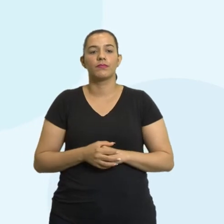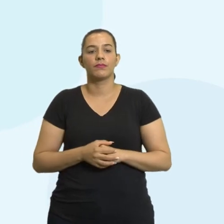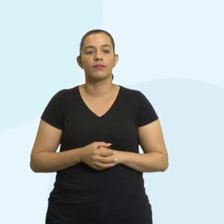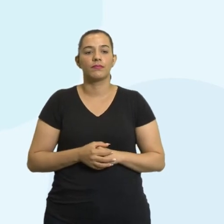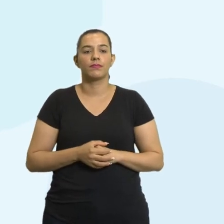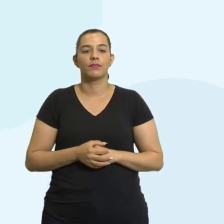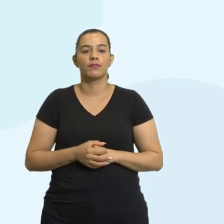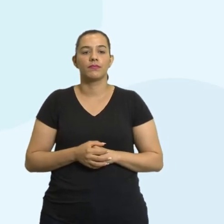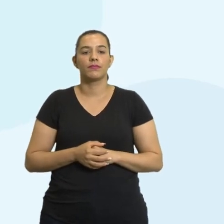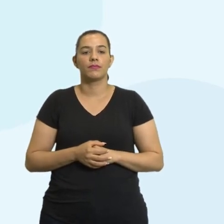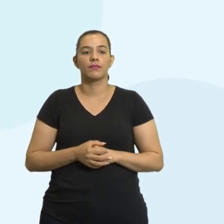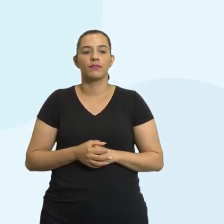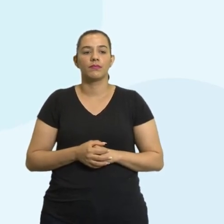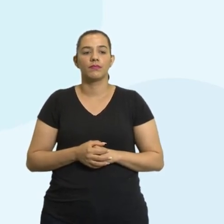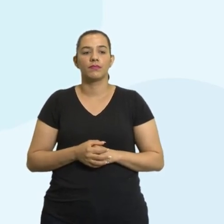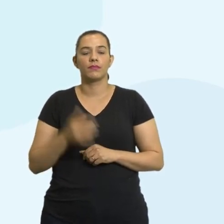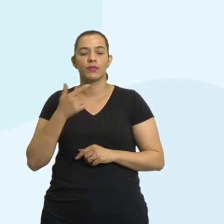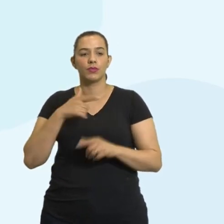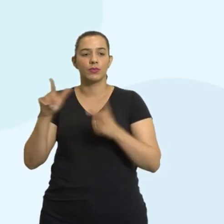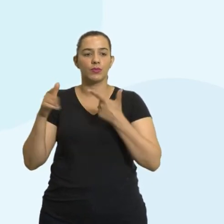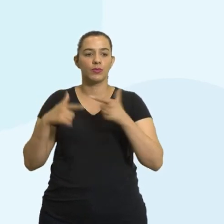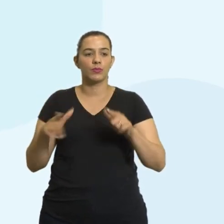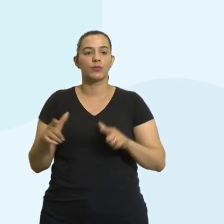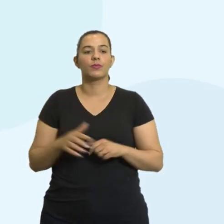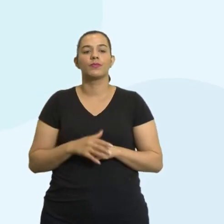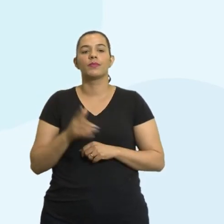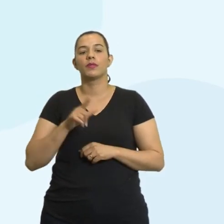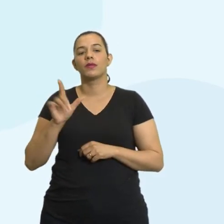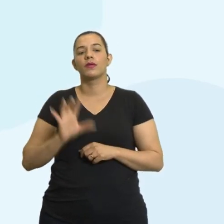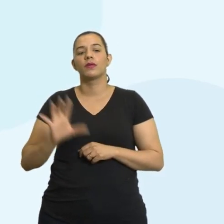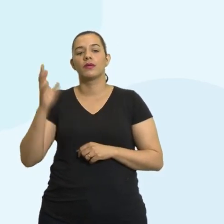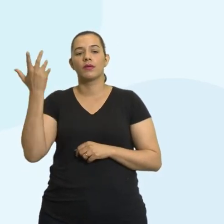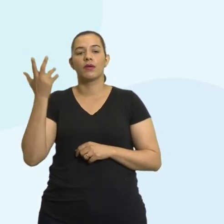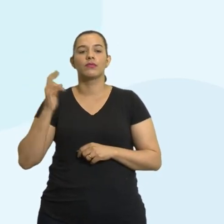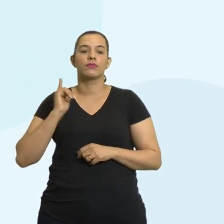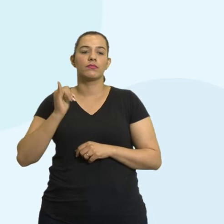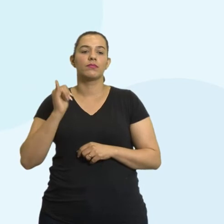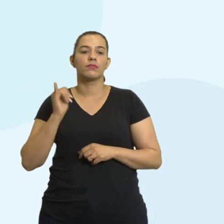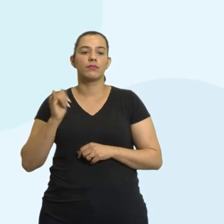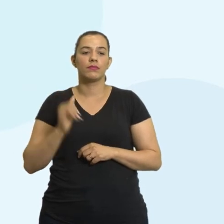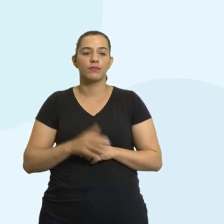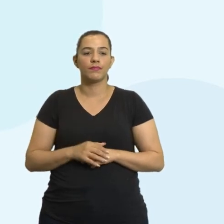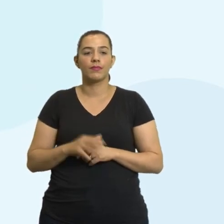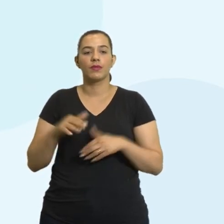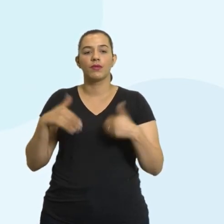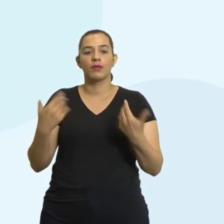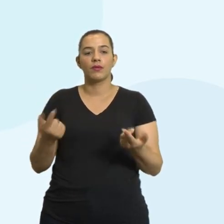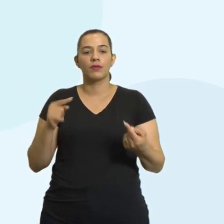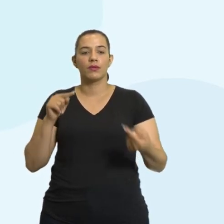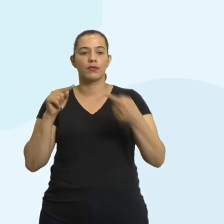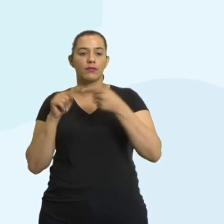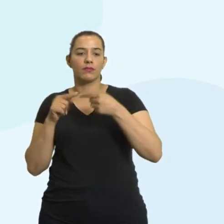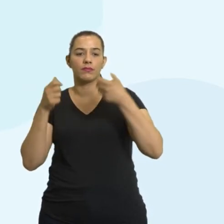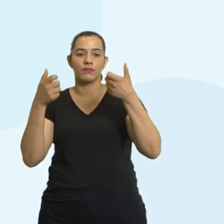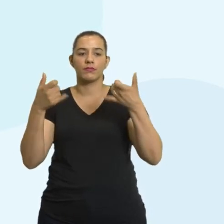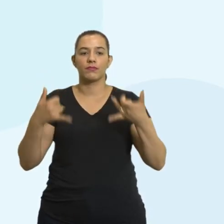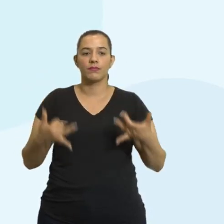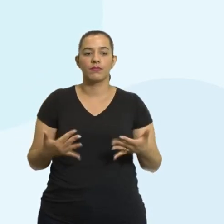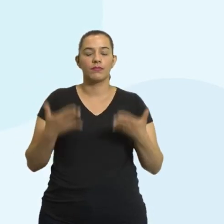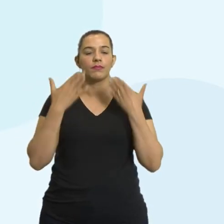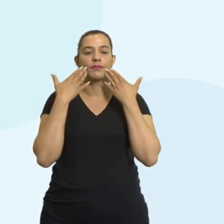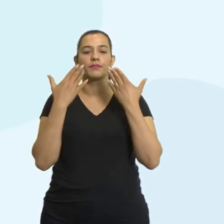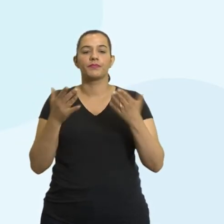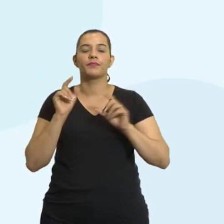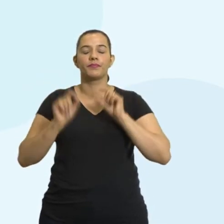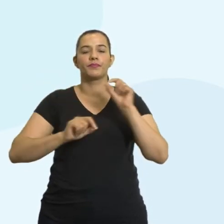responder. Mas os outros. O que vai acontecendo nessa narrativa? Quais são os elementos que ela vai trazer pra gente? Que vai apresentar,